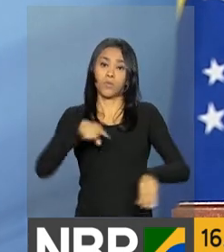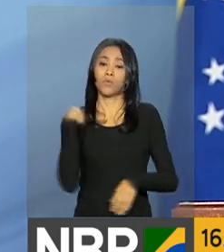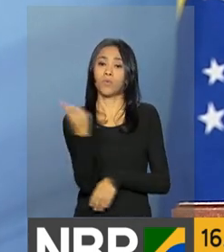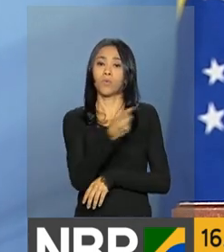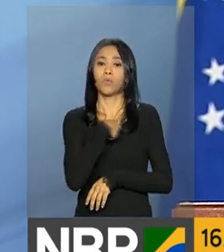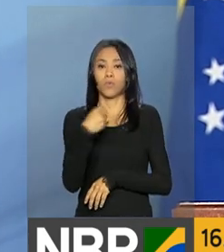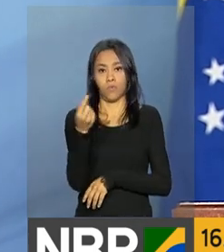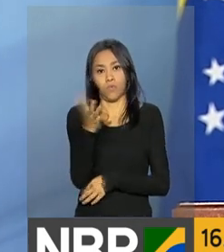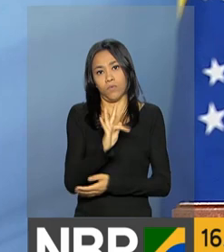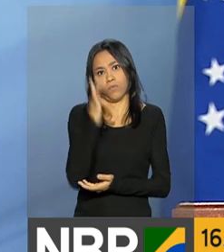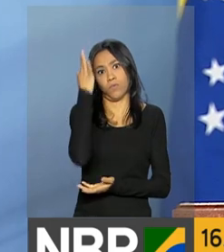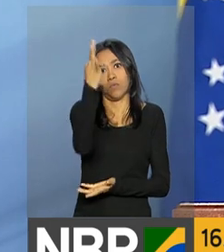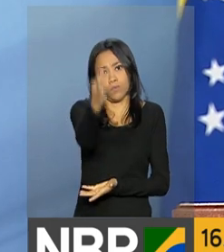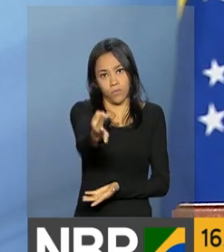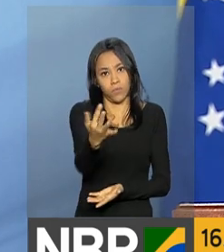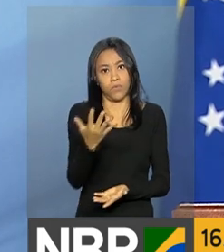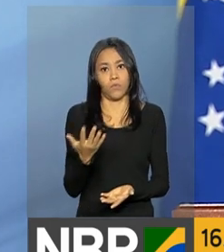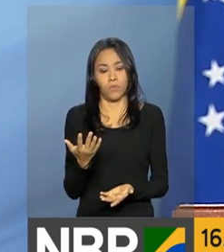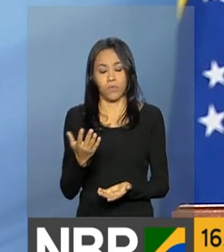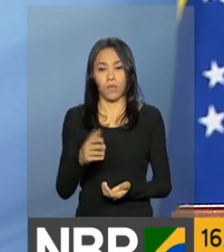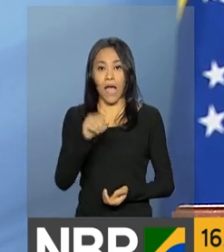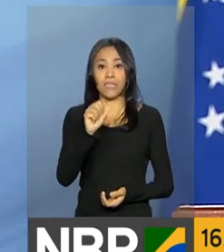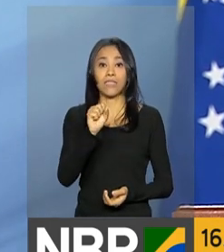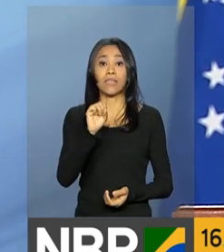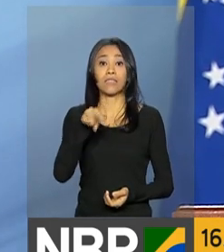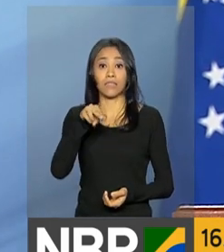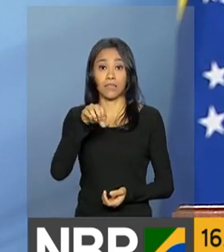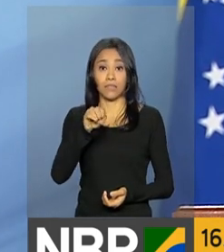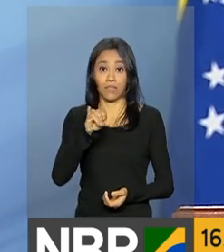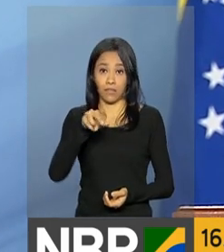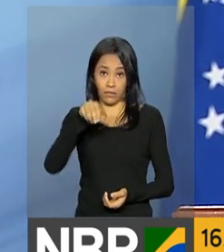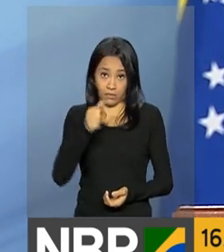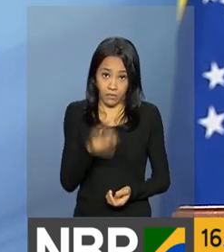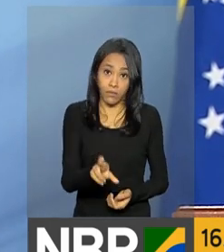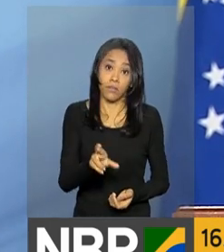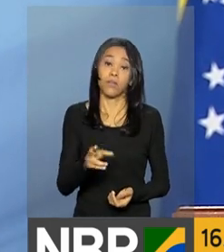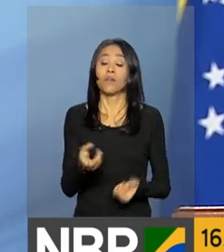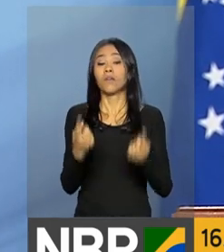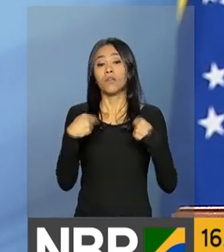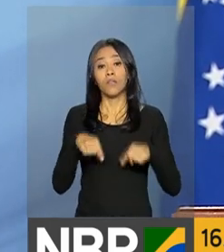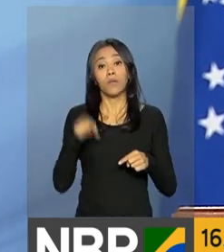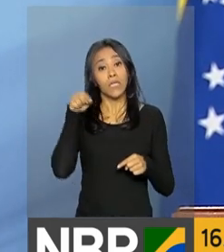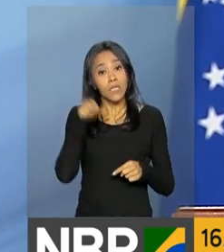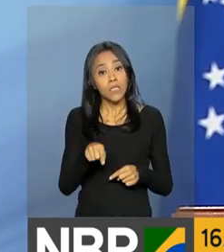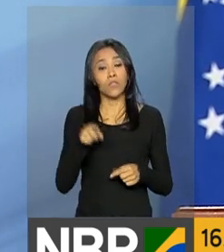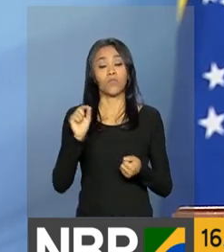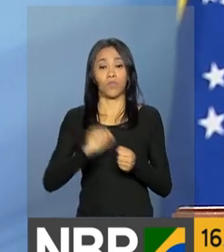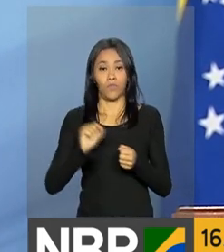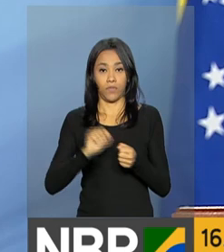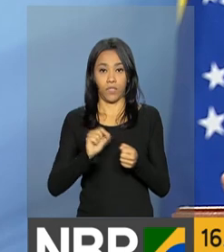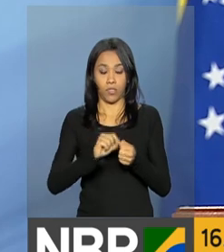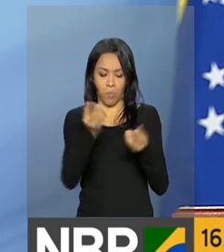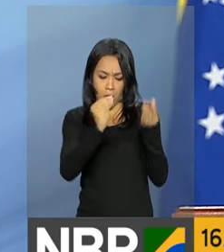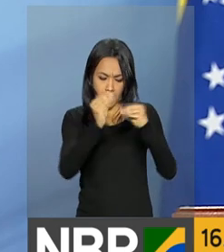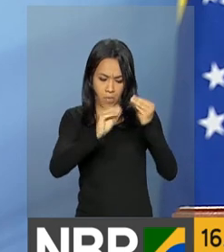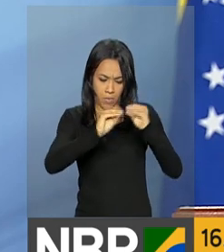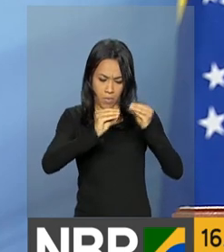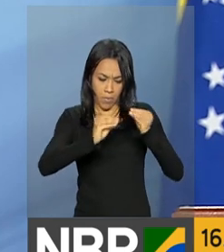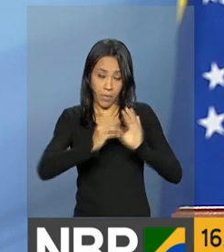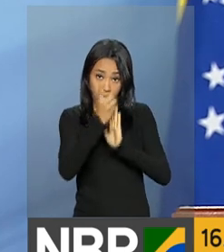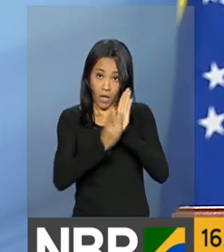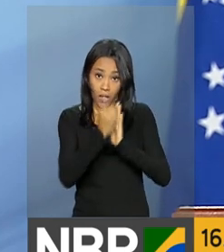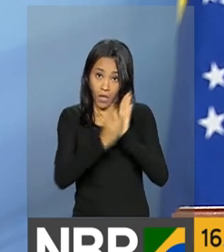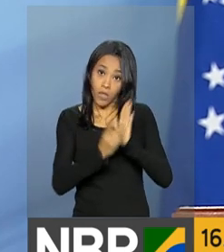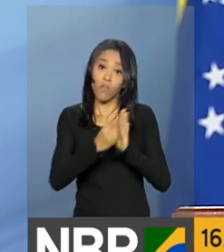A intervenção, registro a todos, foi construída em diálogo com